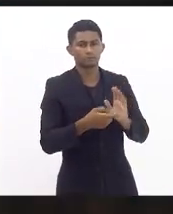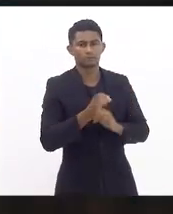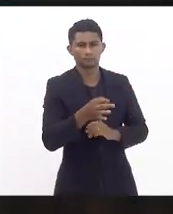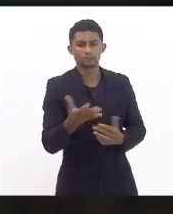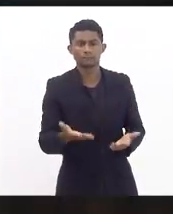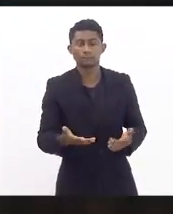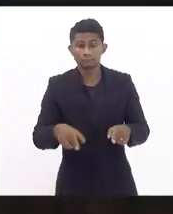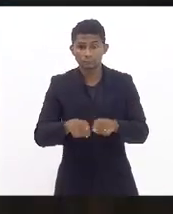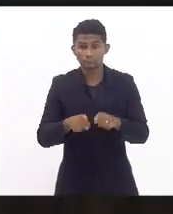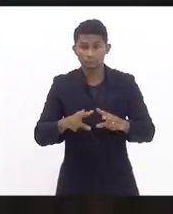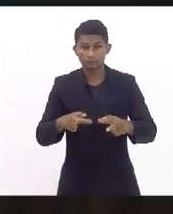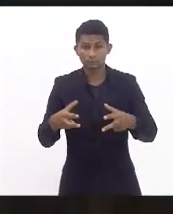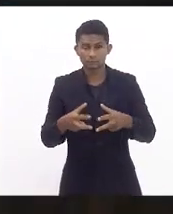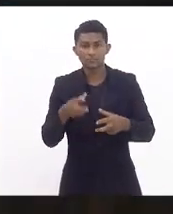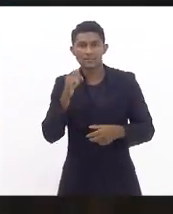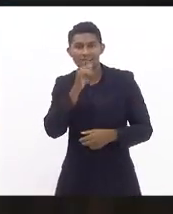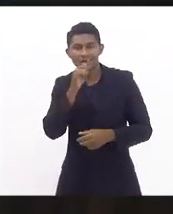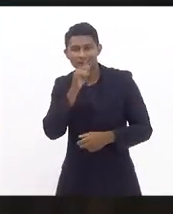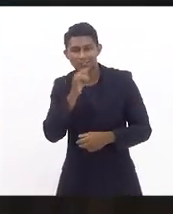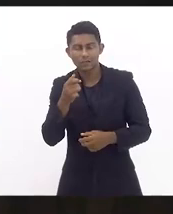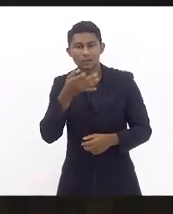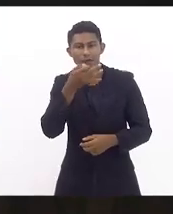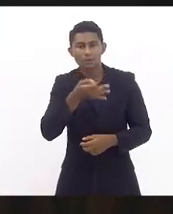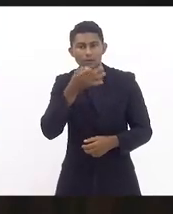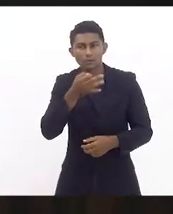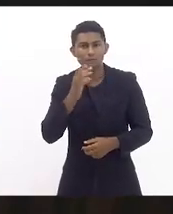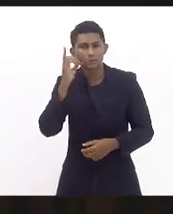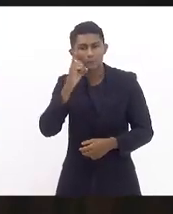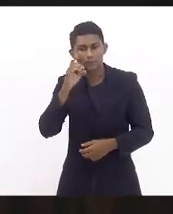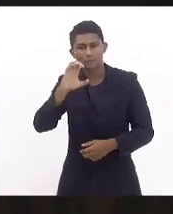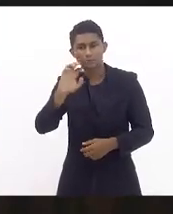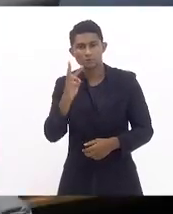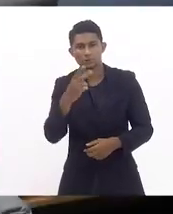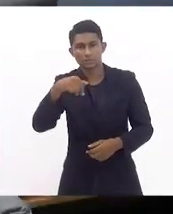Pela Comissão de Minas e Energia, deputado Chiquinho da Mangueira. Agora sim, Chiquinho.